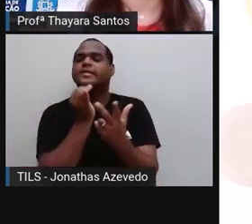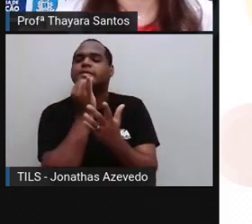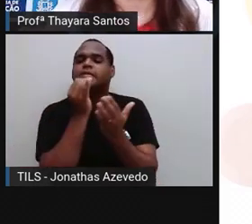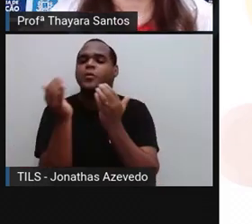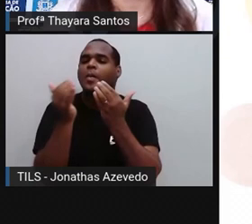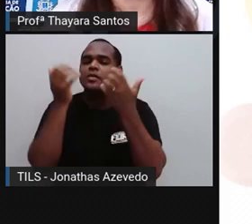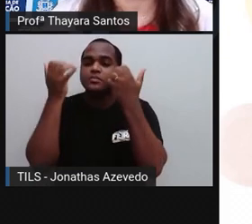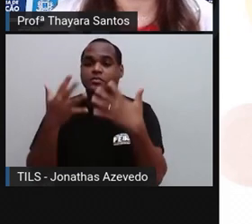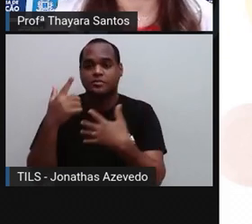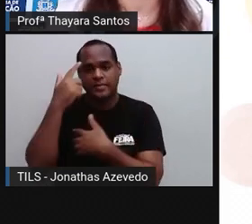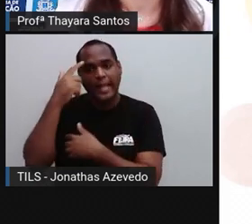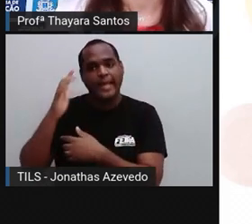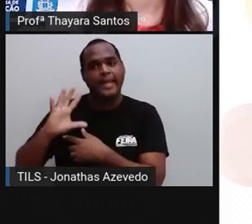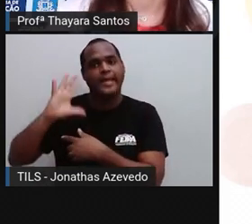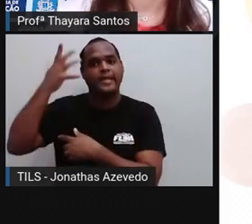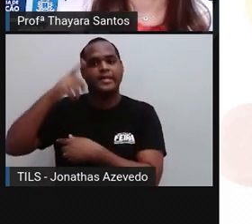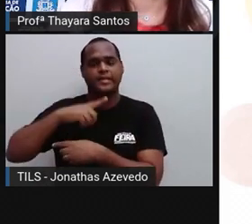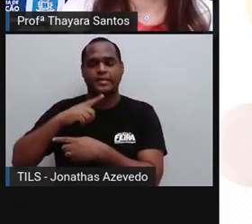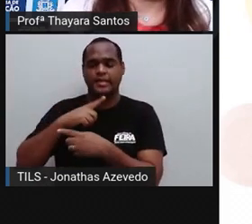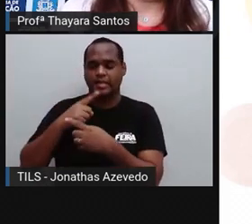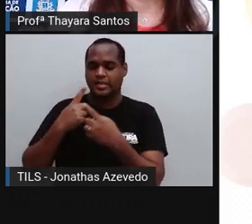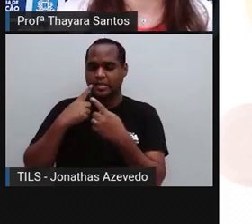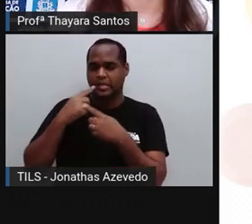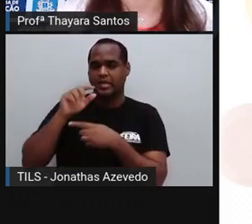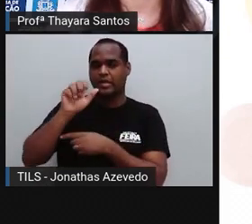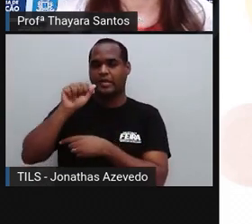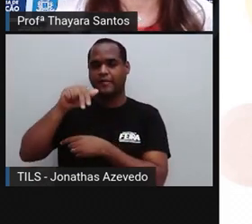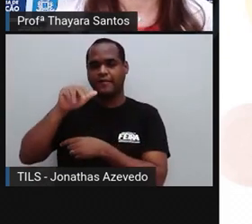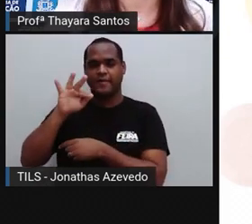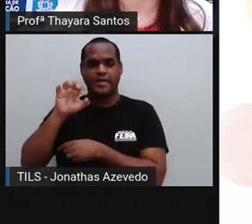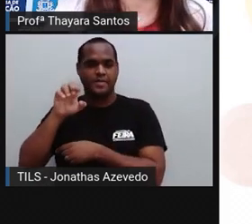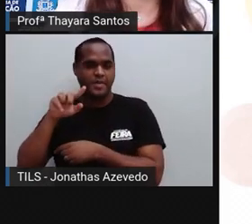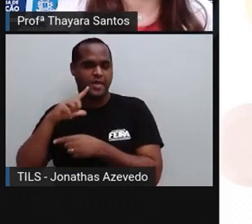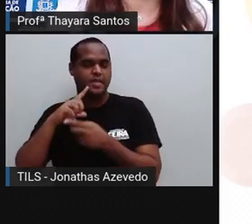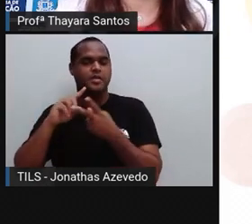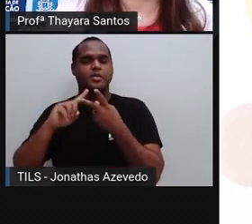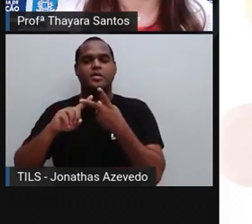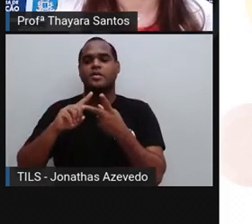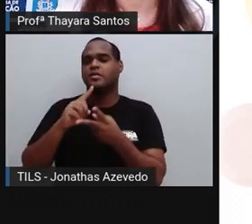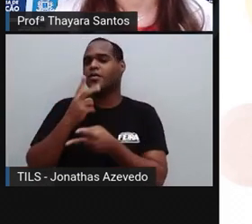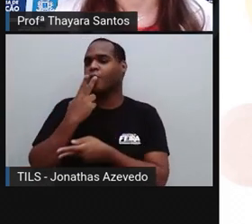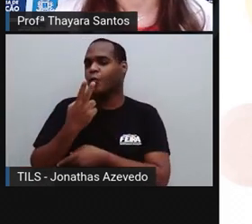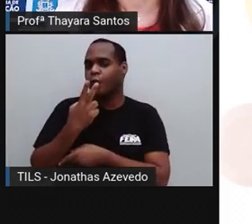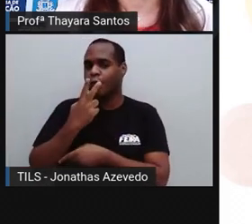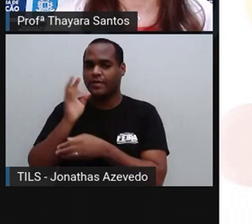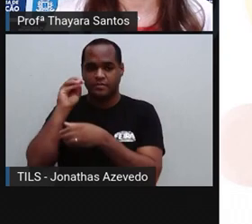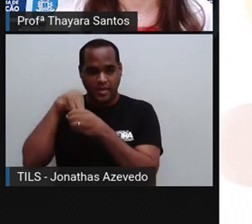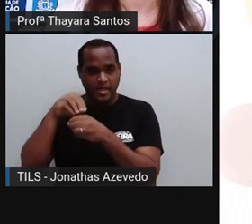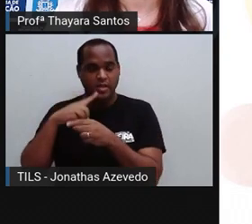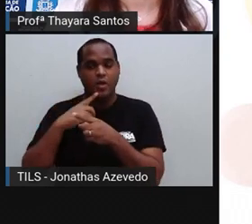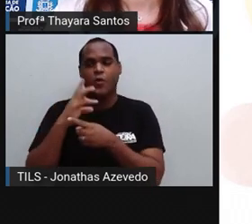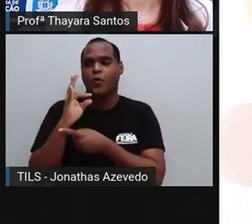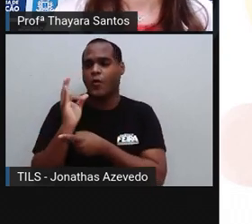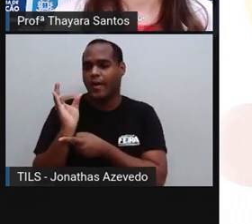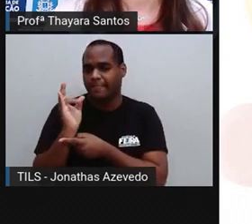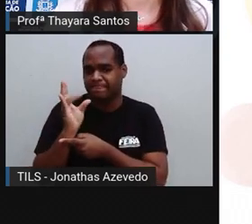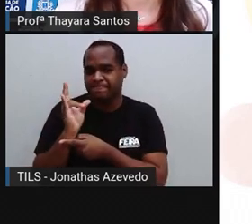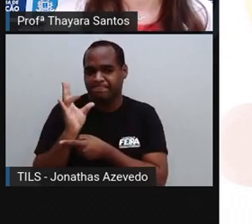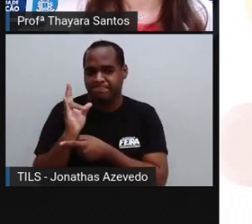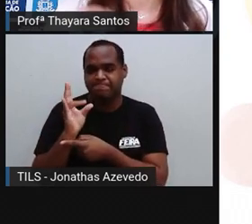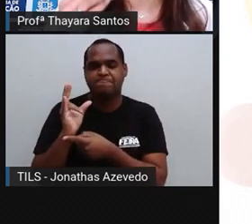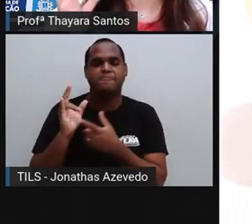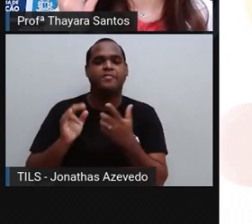que têm esse efeito estimulante são as anfetaminas, a nicotina, que está presente no cigarro, a cocaína. E